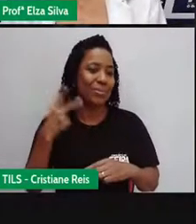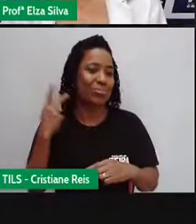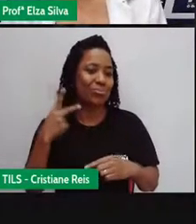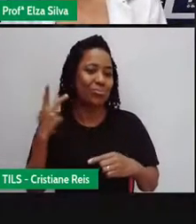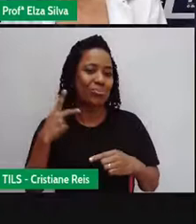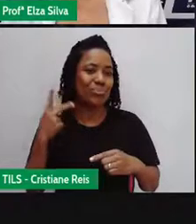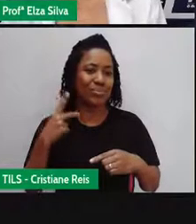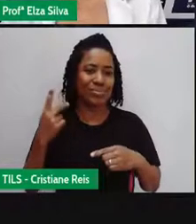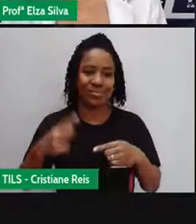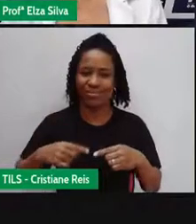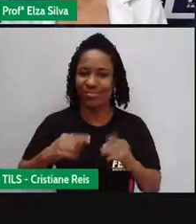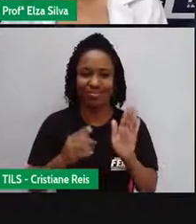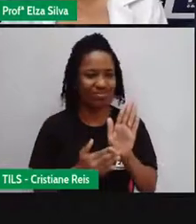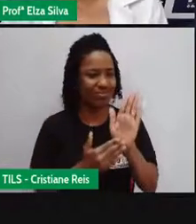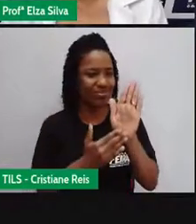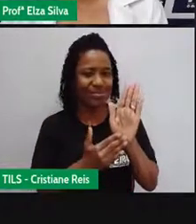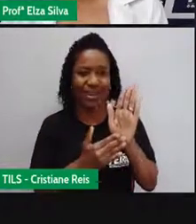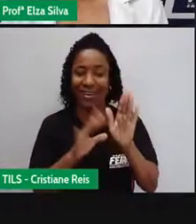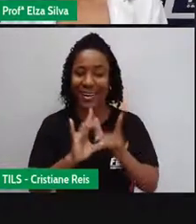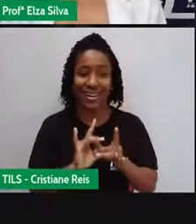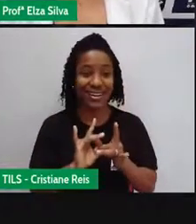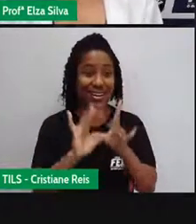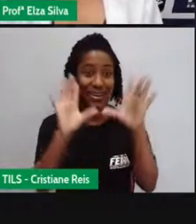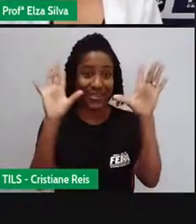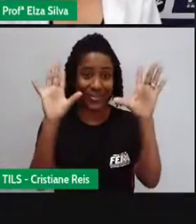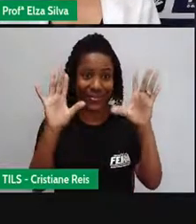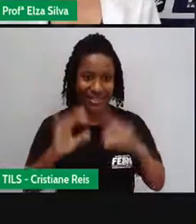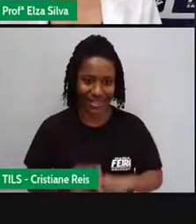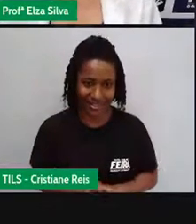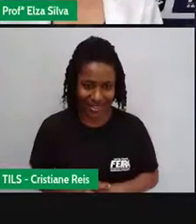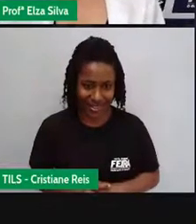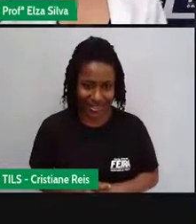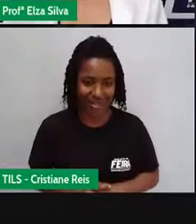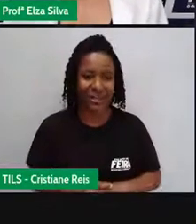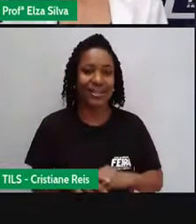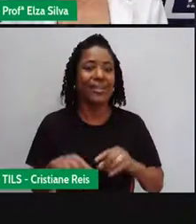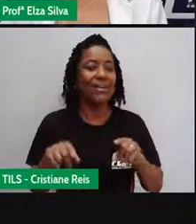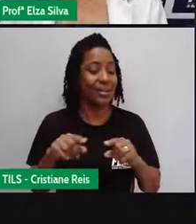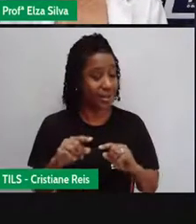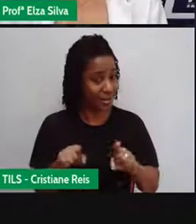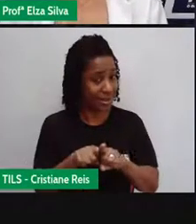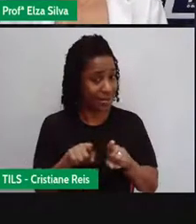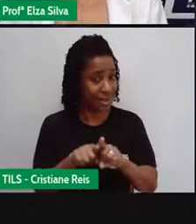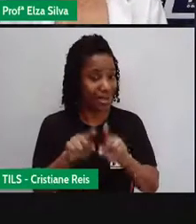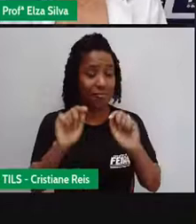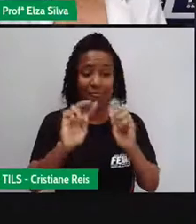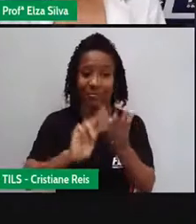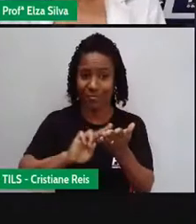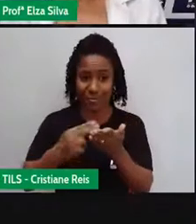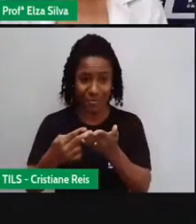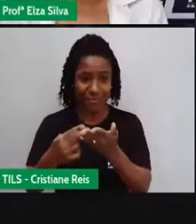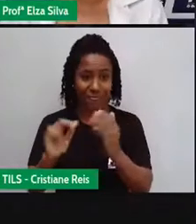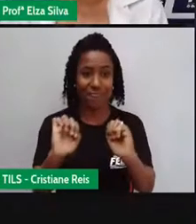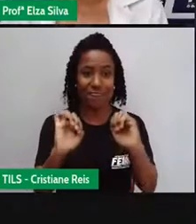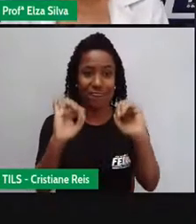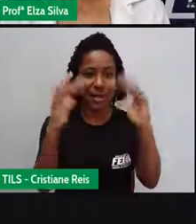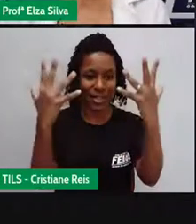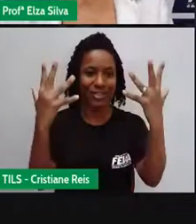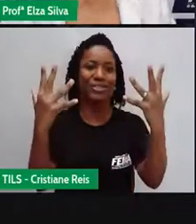of July with fireworks. E eles celebram o 4 de julho com fogos de